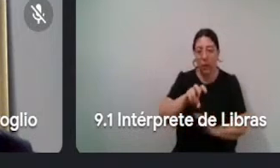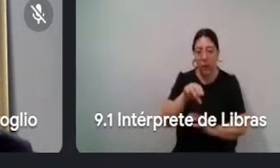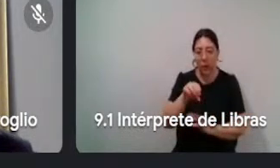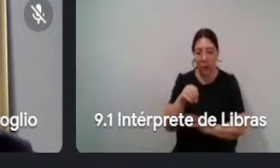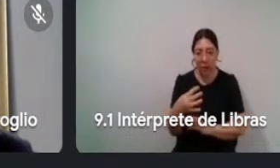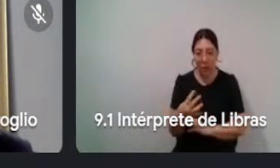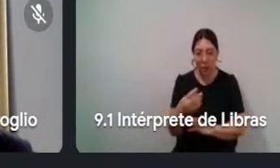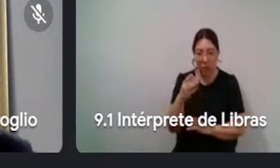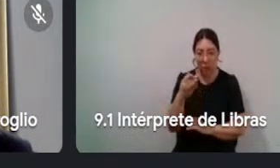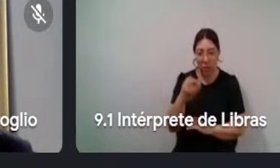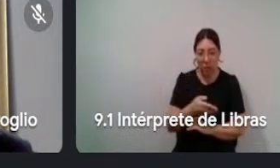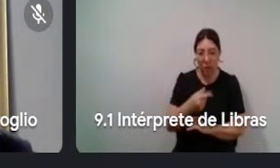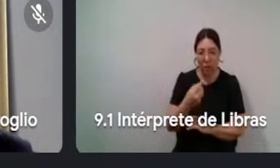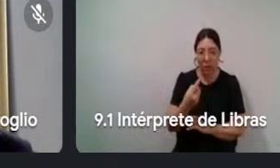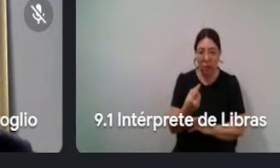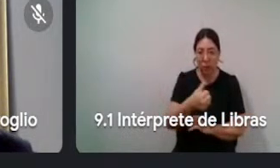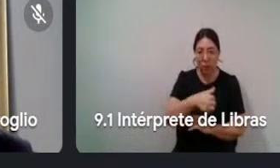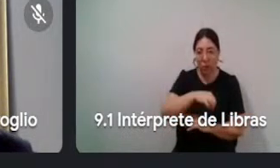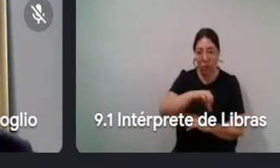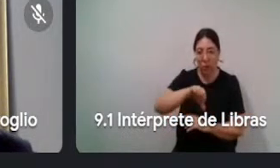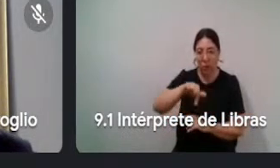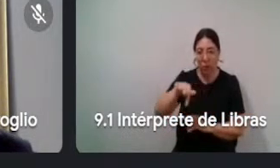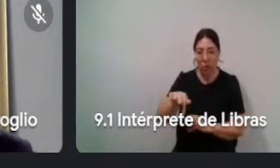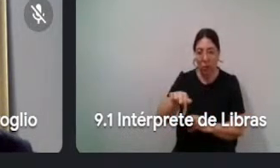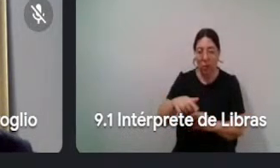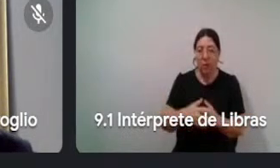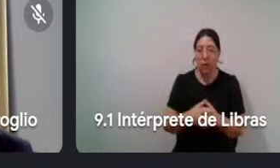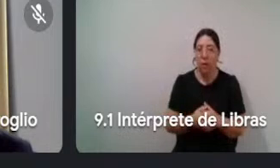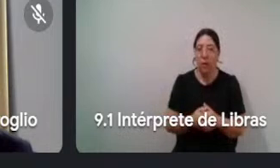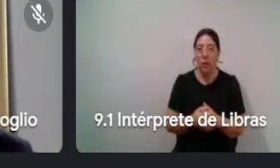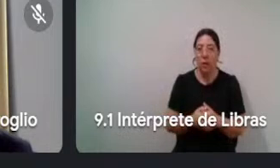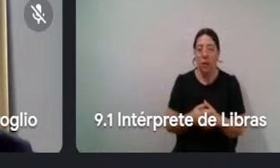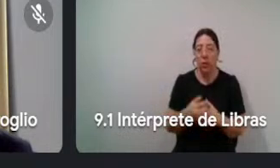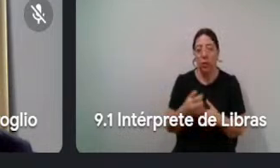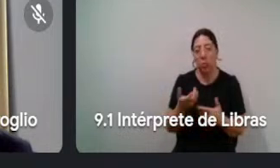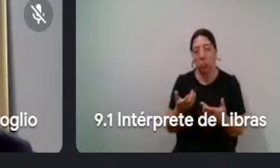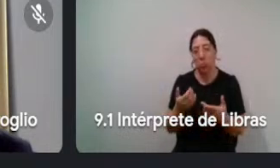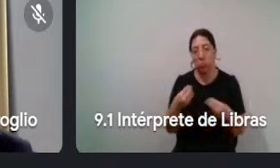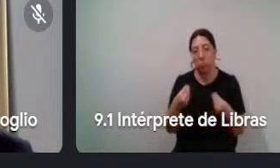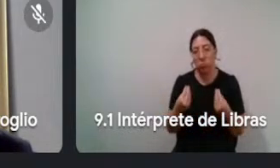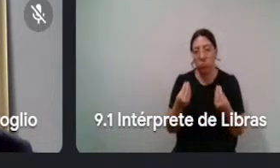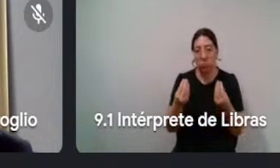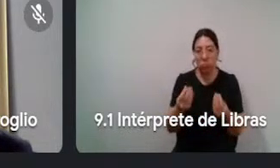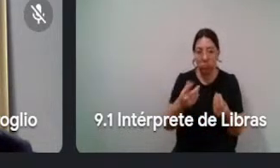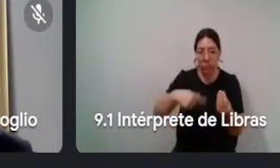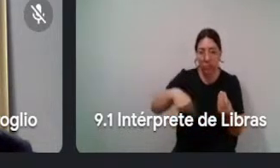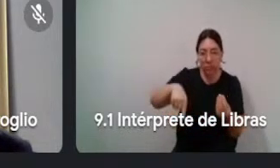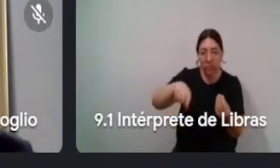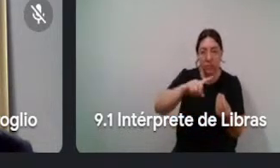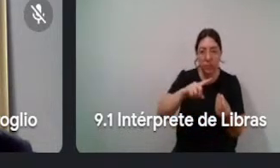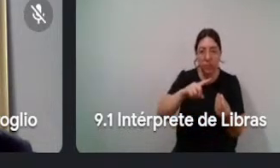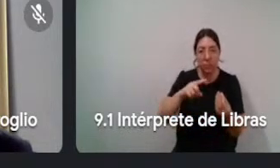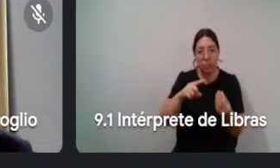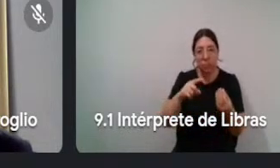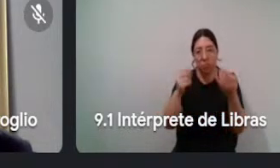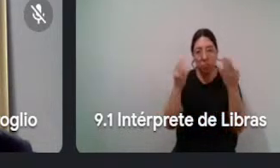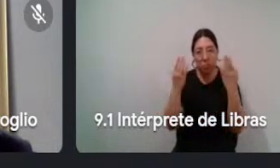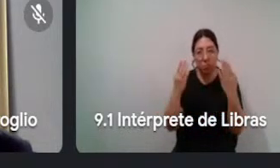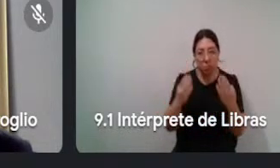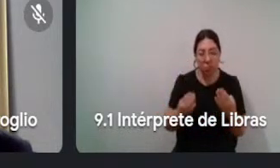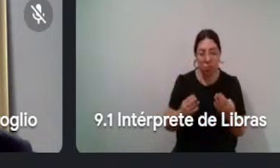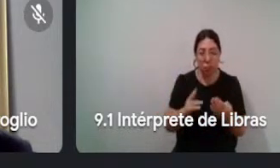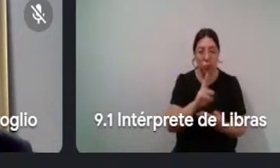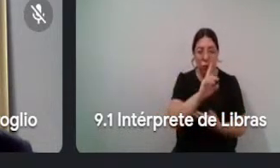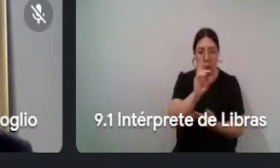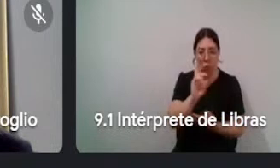9.504/1997, submeto à apreciação da Corte os nomes dos seguintes magistrados para exercer a